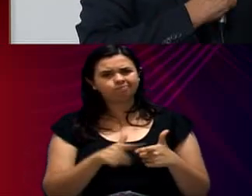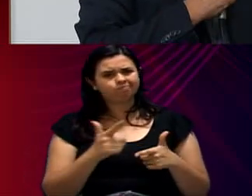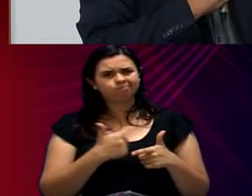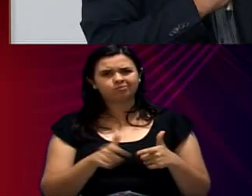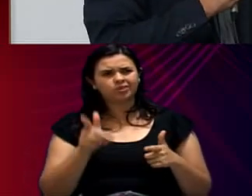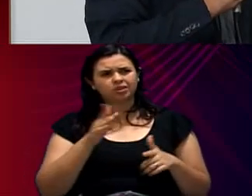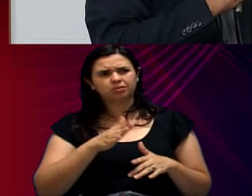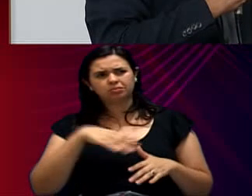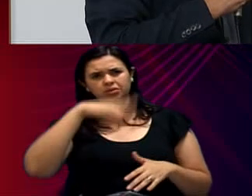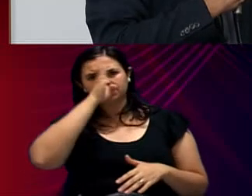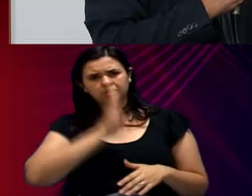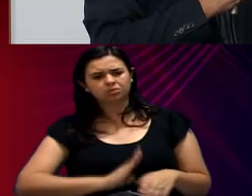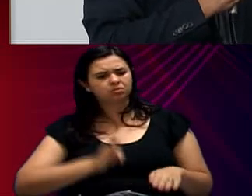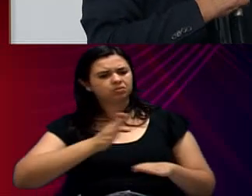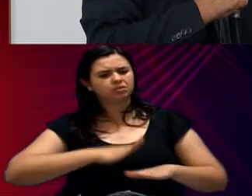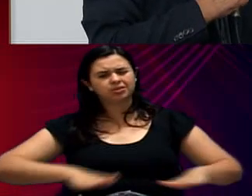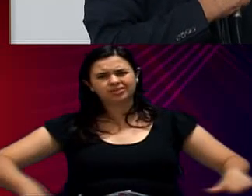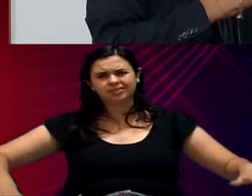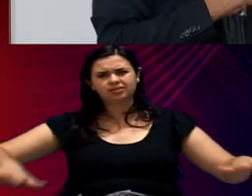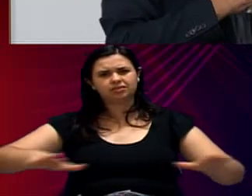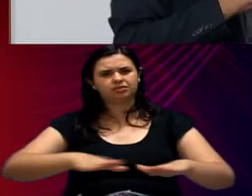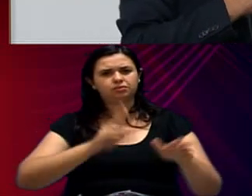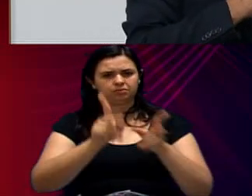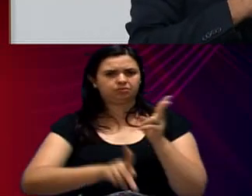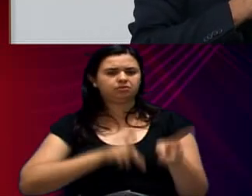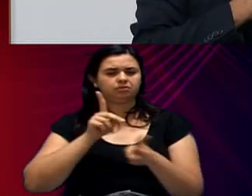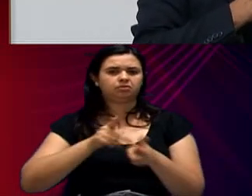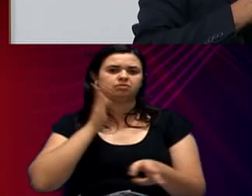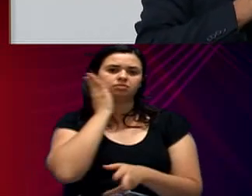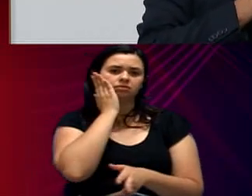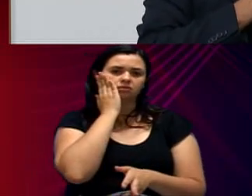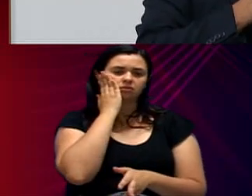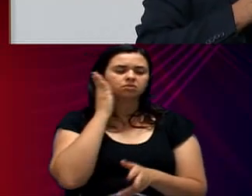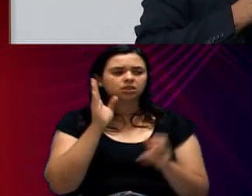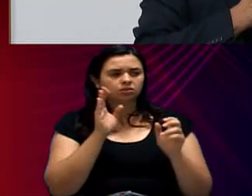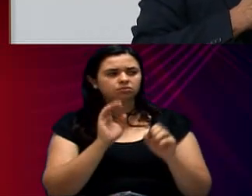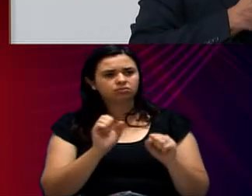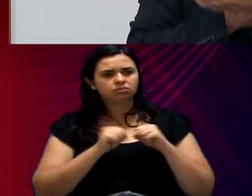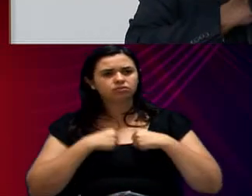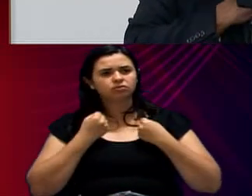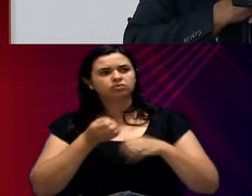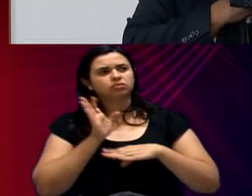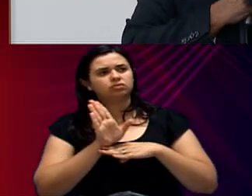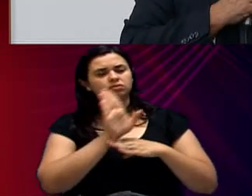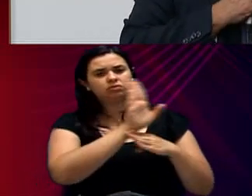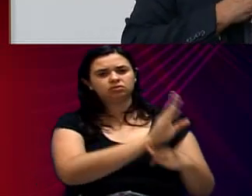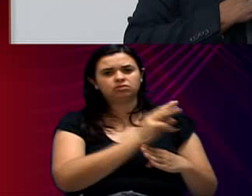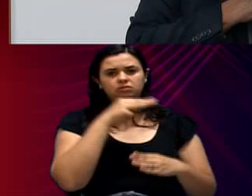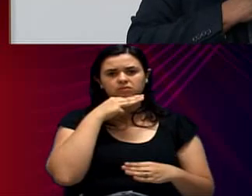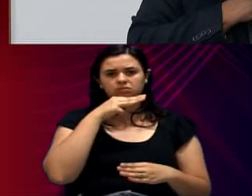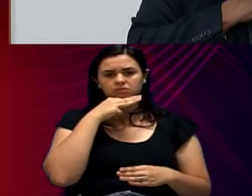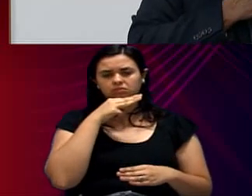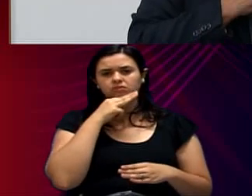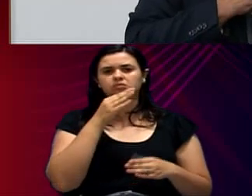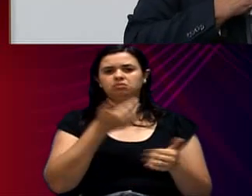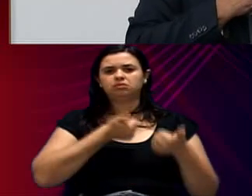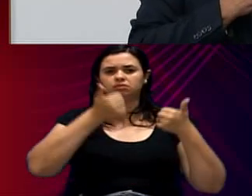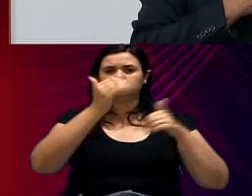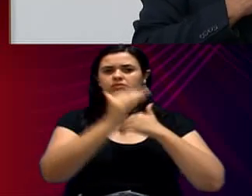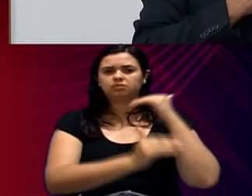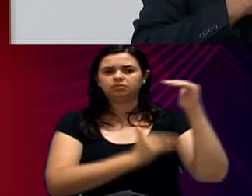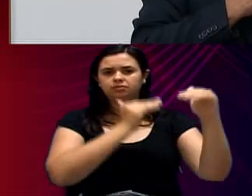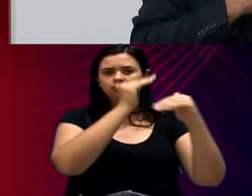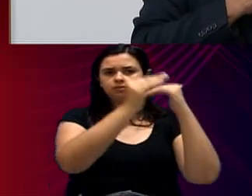no Brasil inteiro. A população torço, sabe disso. Né? Eu torço para o Manga estourar. Por que o Manga estourando? Vai estourar a Sorocaba, vai fazer uma... Sorocaba tem que